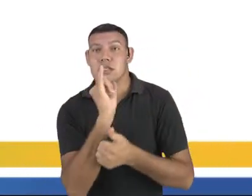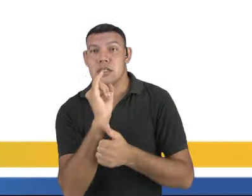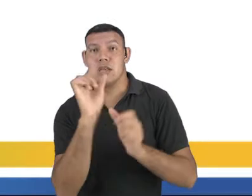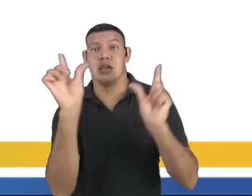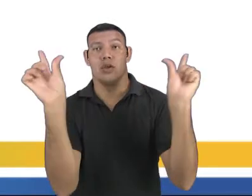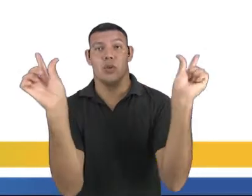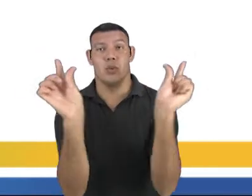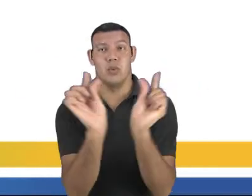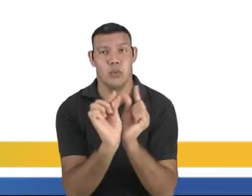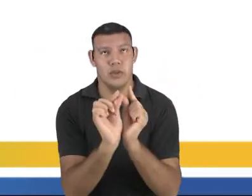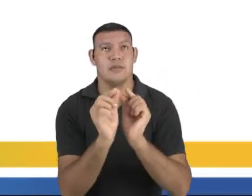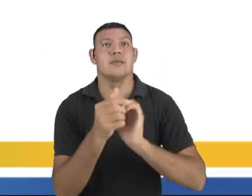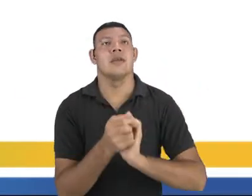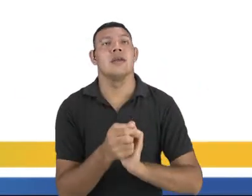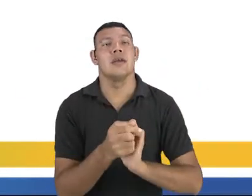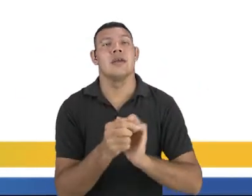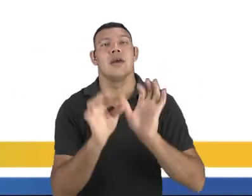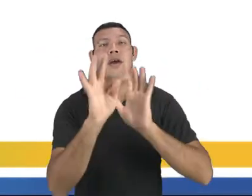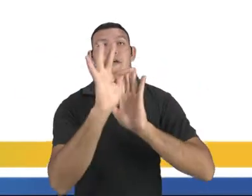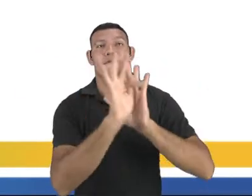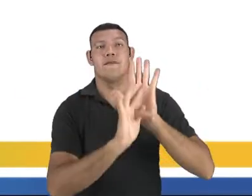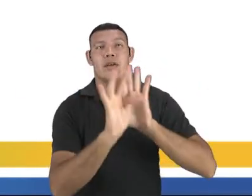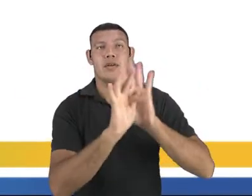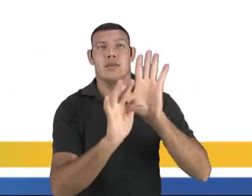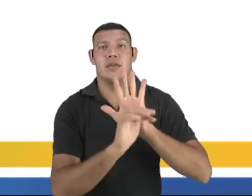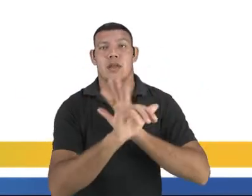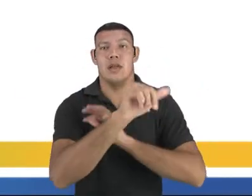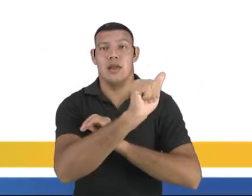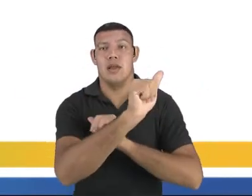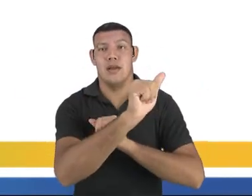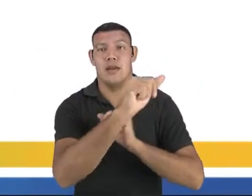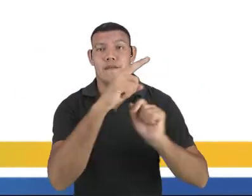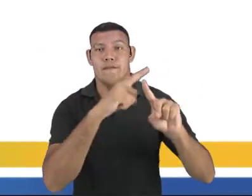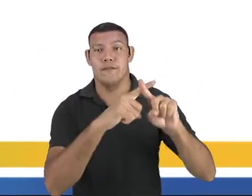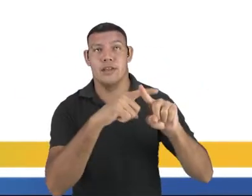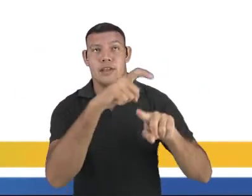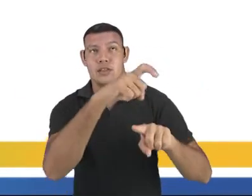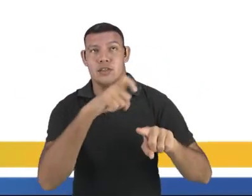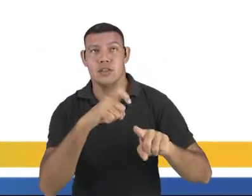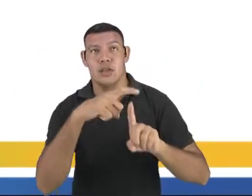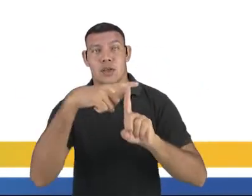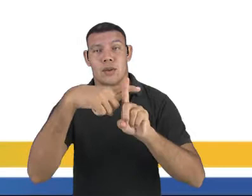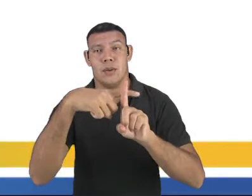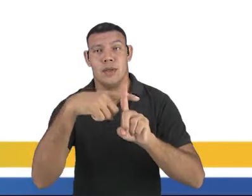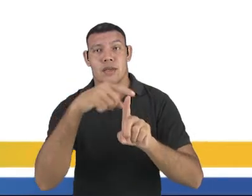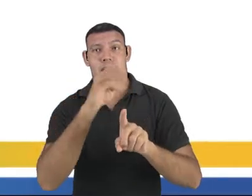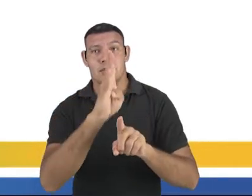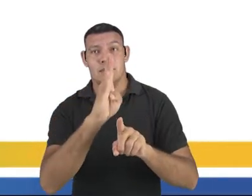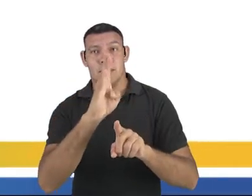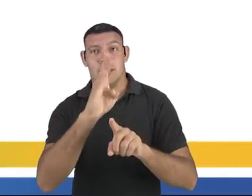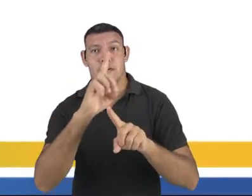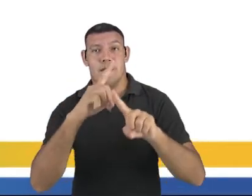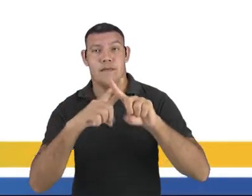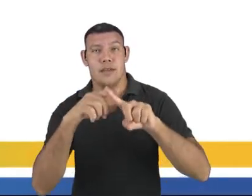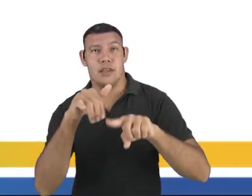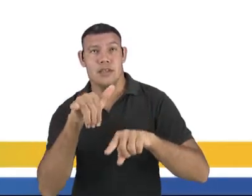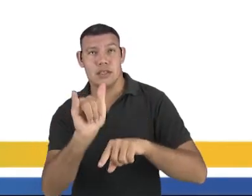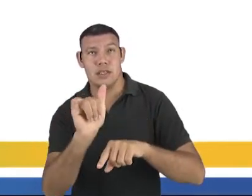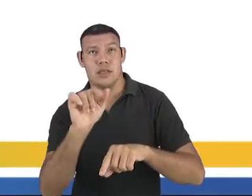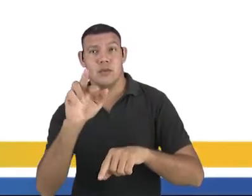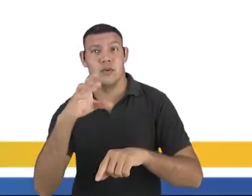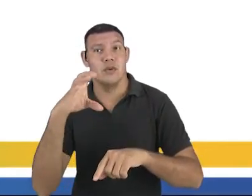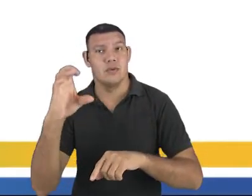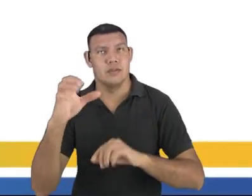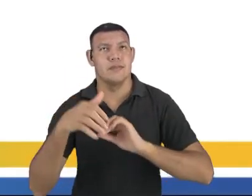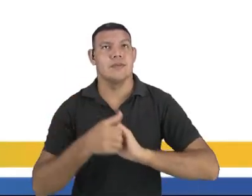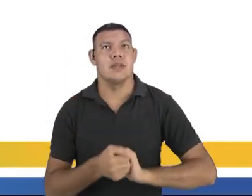forma a x mais b y = c em que a b e c são números reais com a diferente de